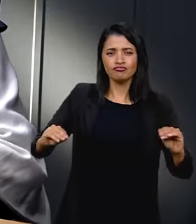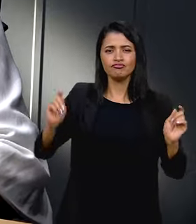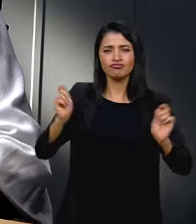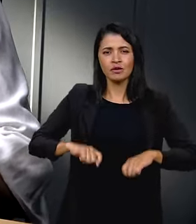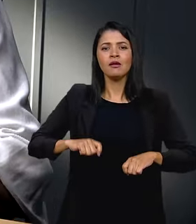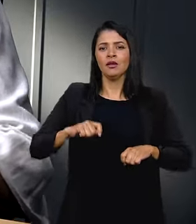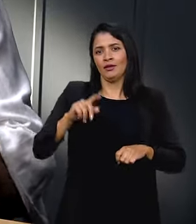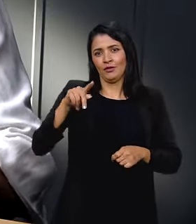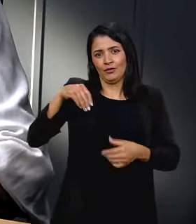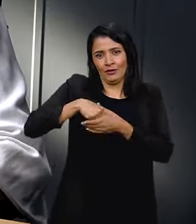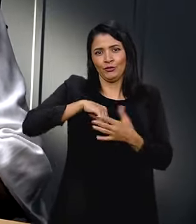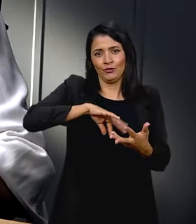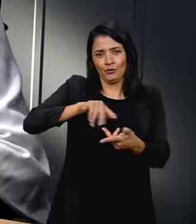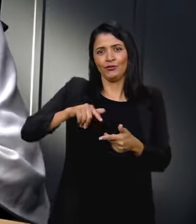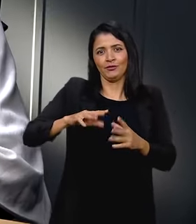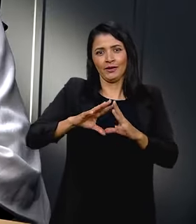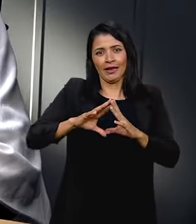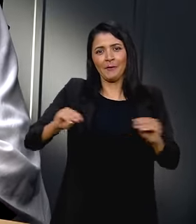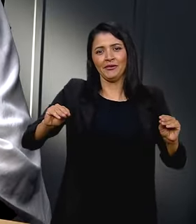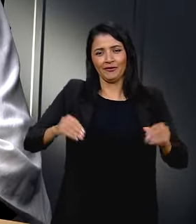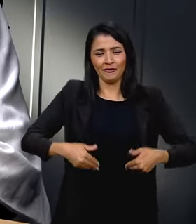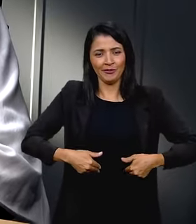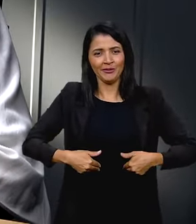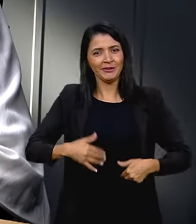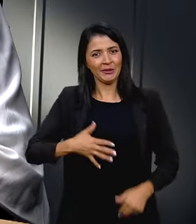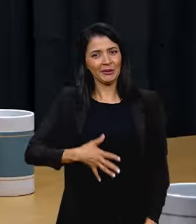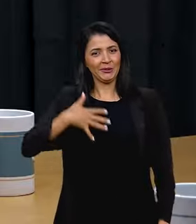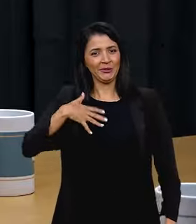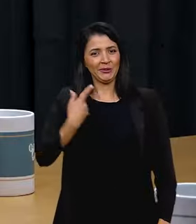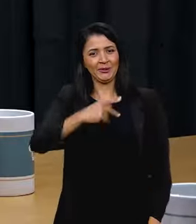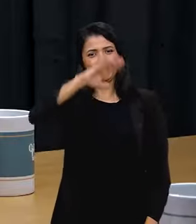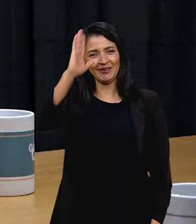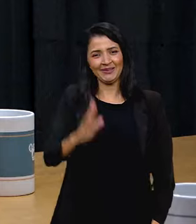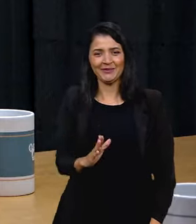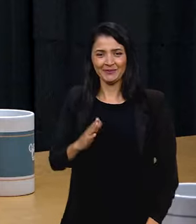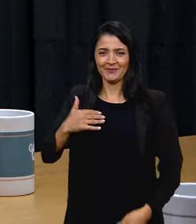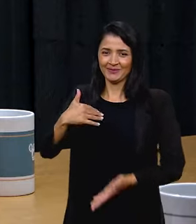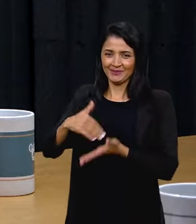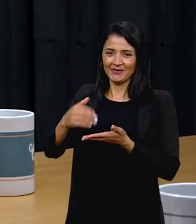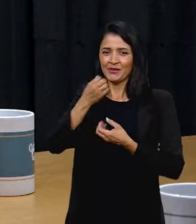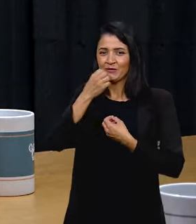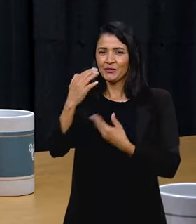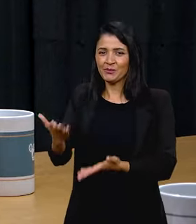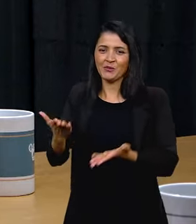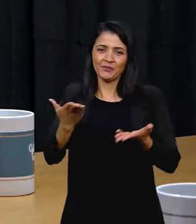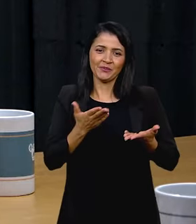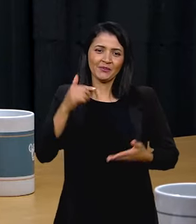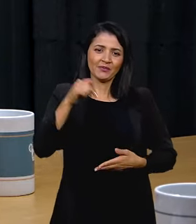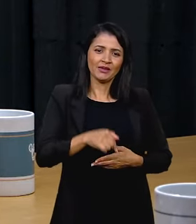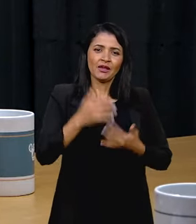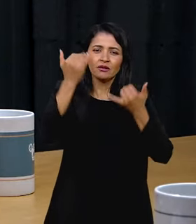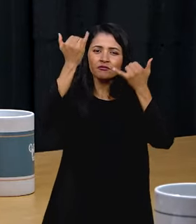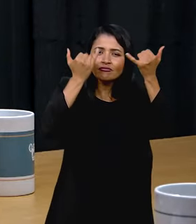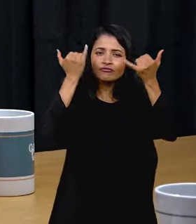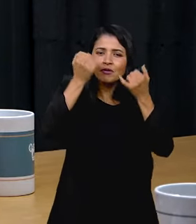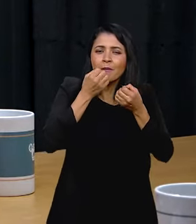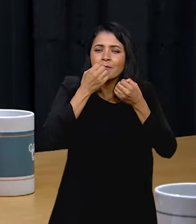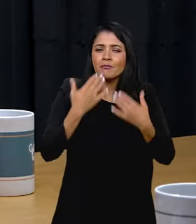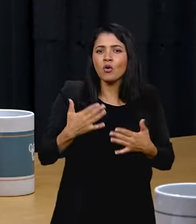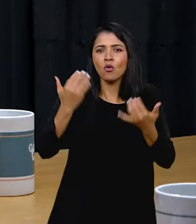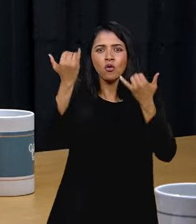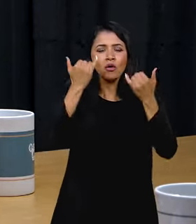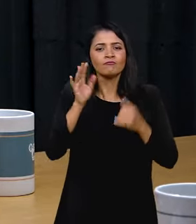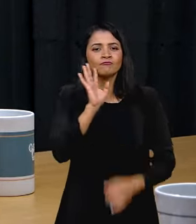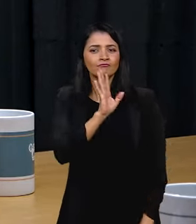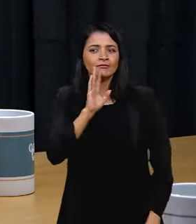fome né que a gente conseguir erradicar a fome no mundo muito bem que orgulho do Brasil secretária foi muito bom recebê-lo aqui com tanta notícia